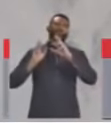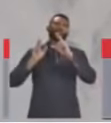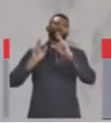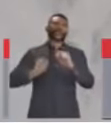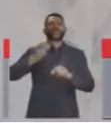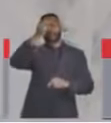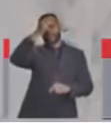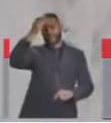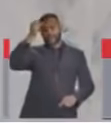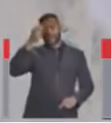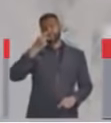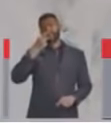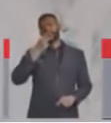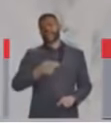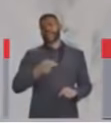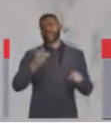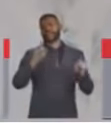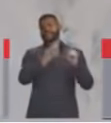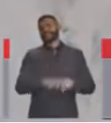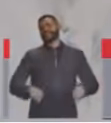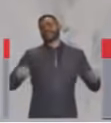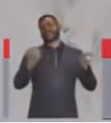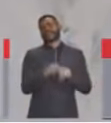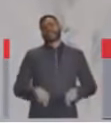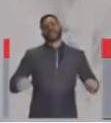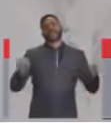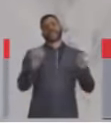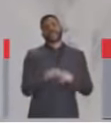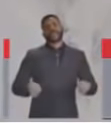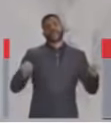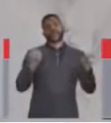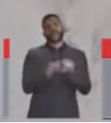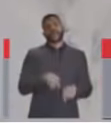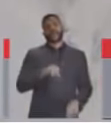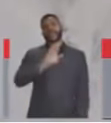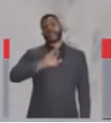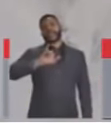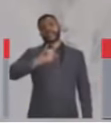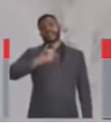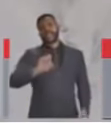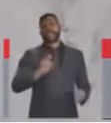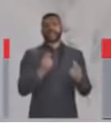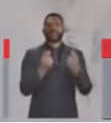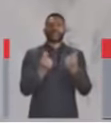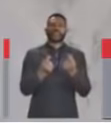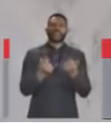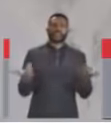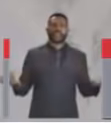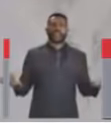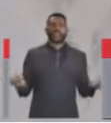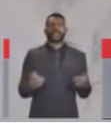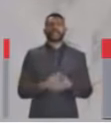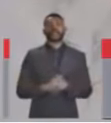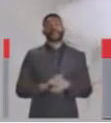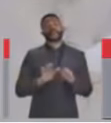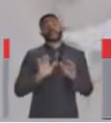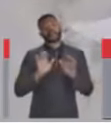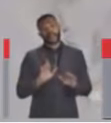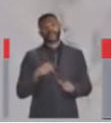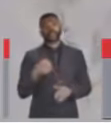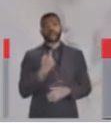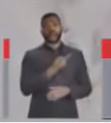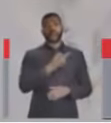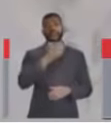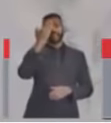utilizam a mesma argumentação a mesma cantilena crise financeira baixa arrecadação porém